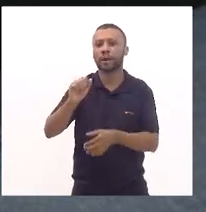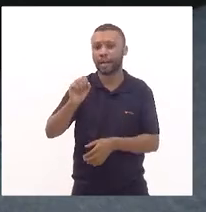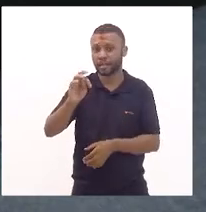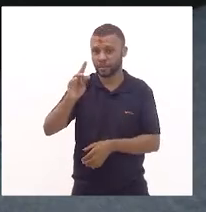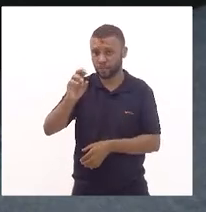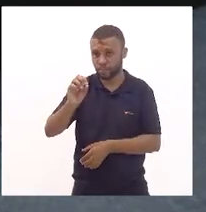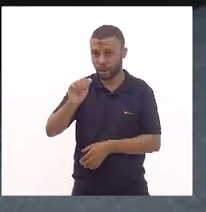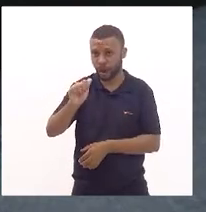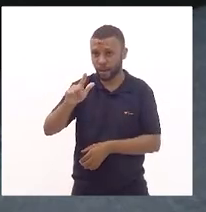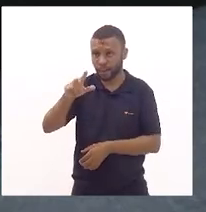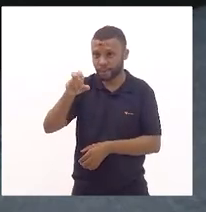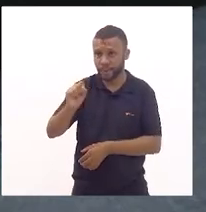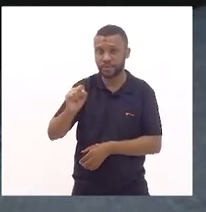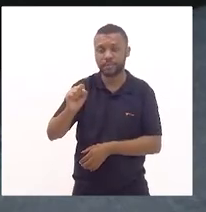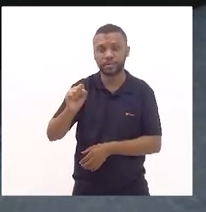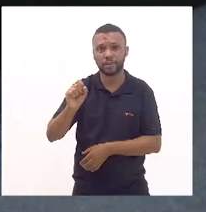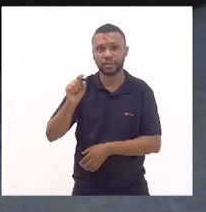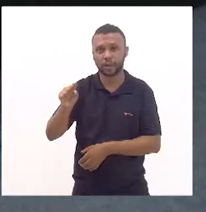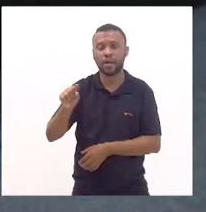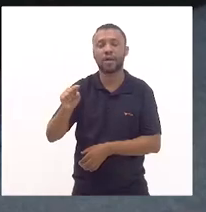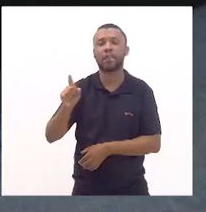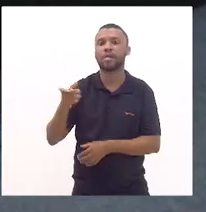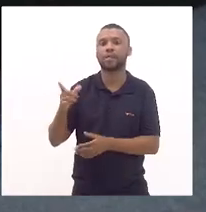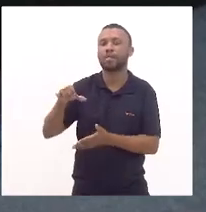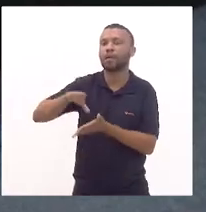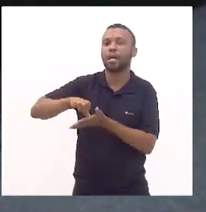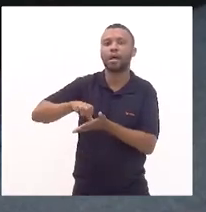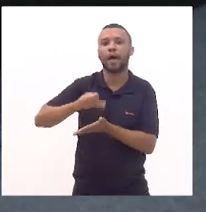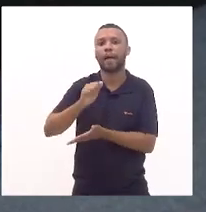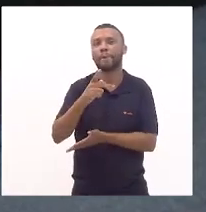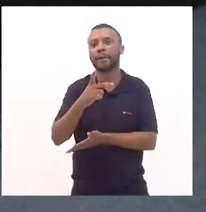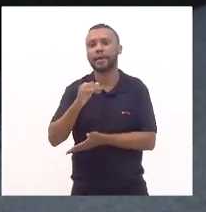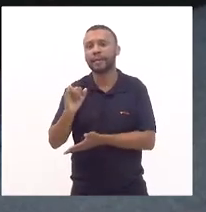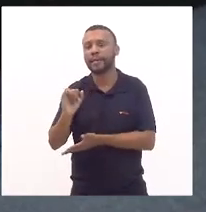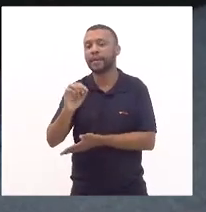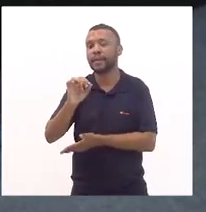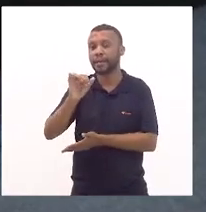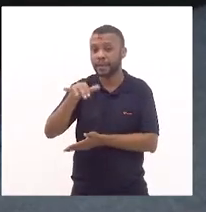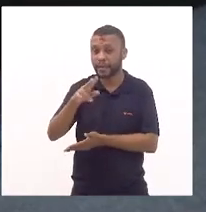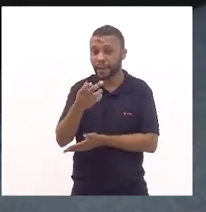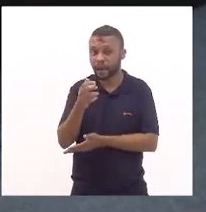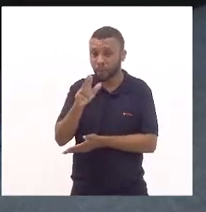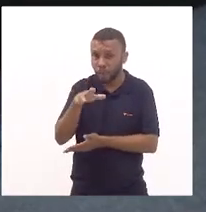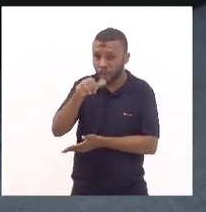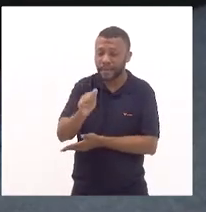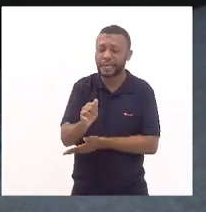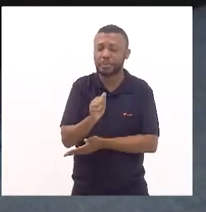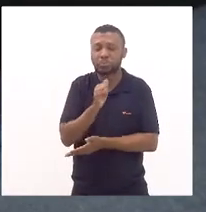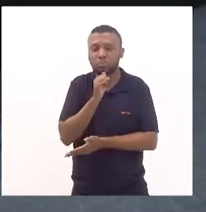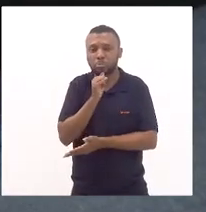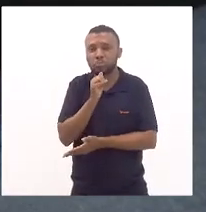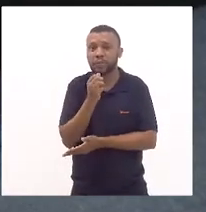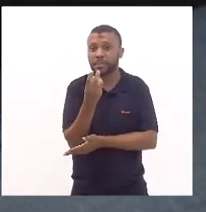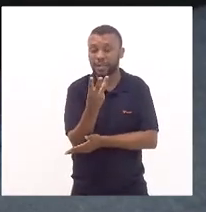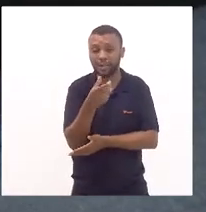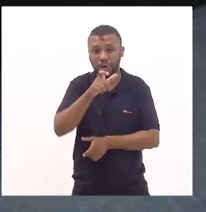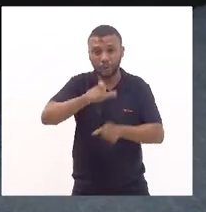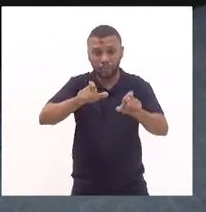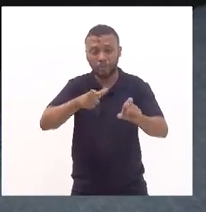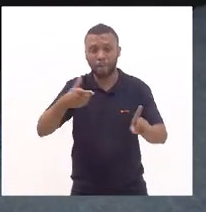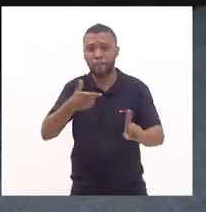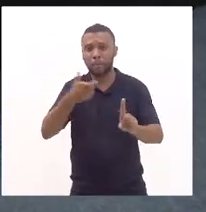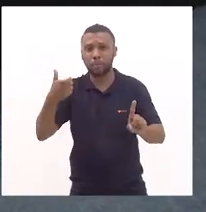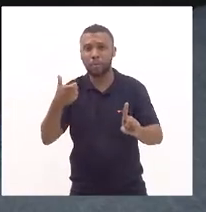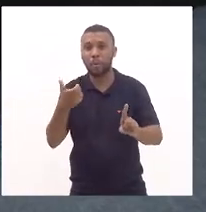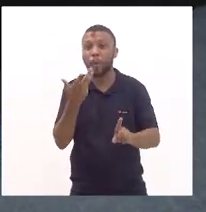e a PI em Inhaúma, que, infelizmente, senhor presidente, 3 pessoas foram baleadas,